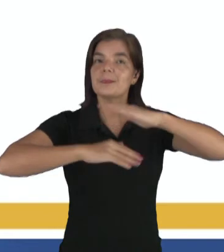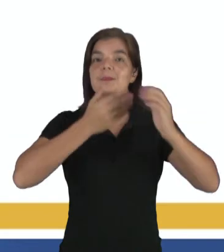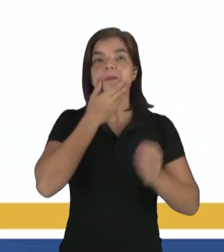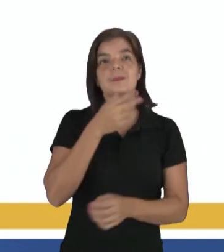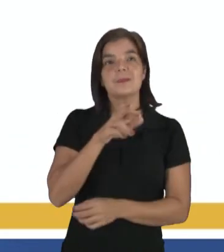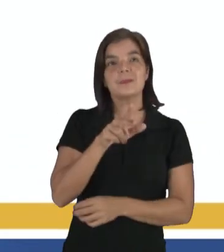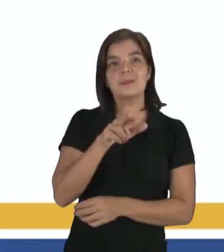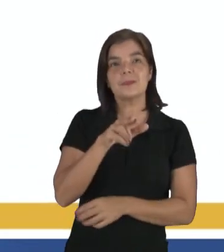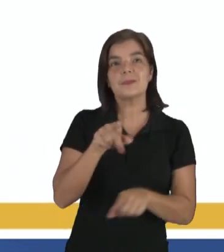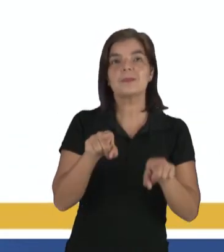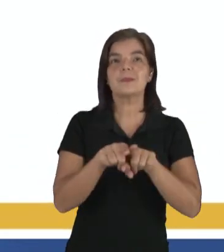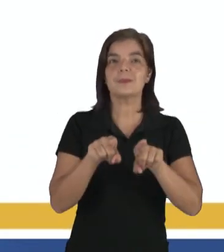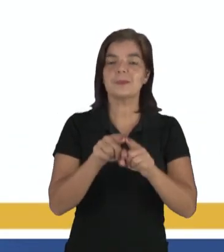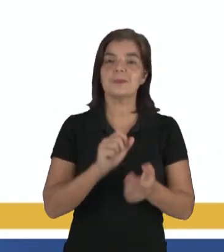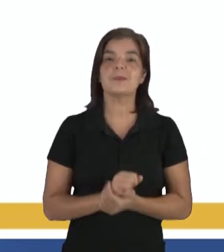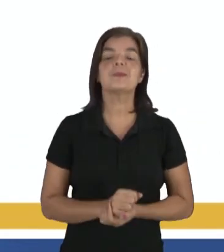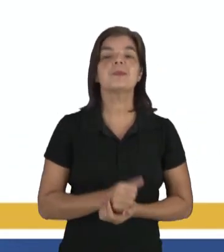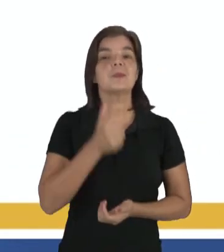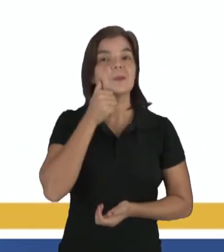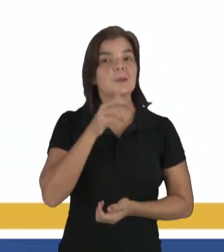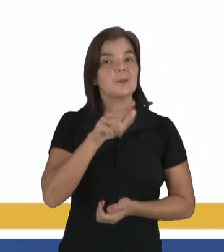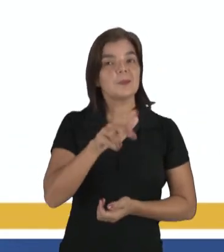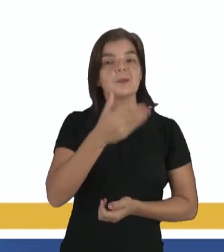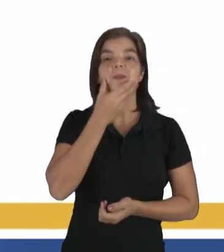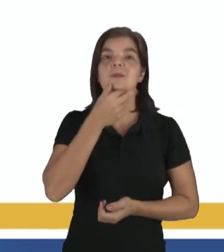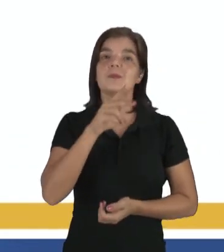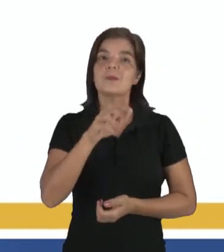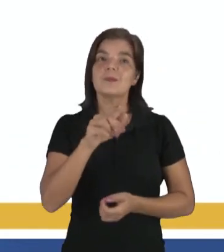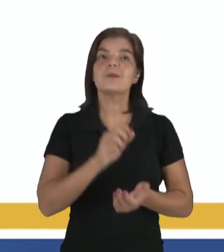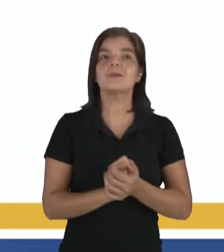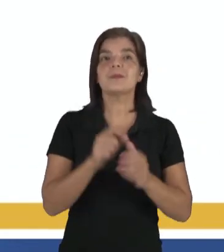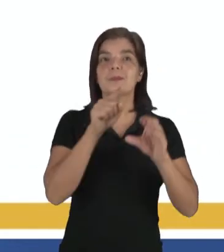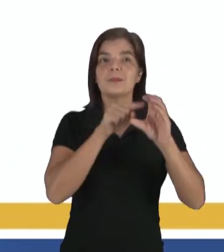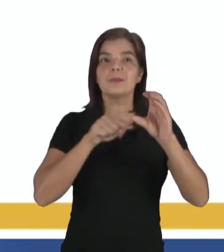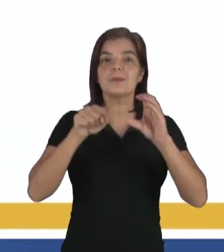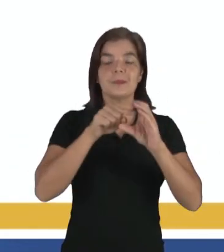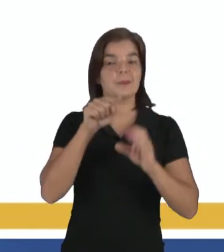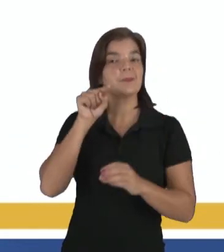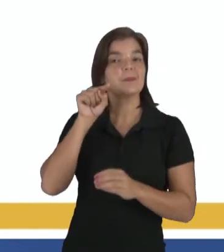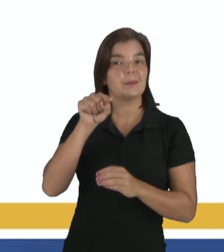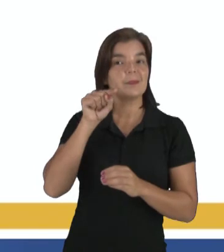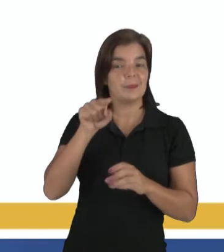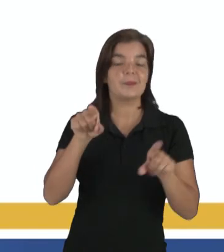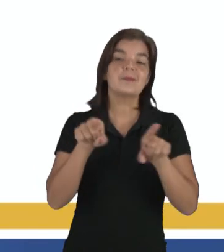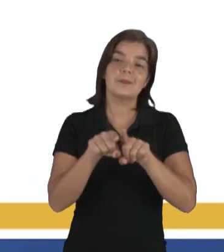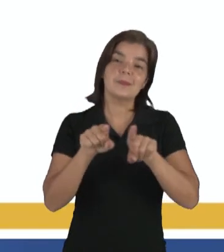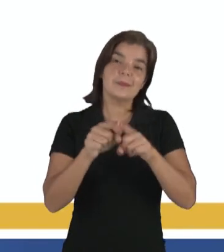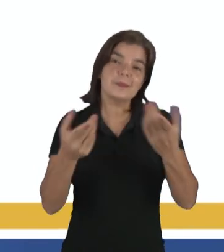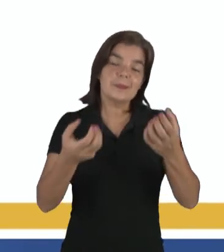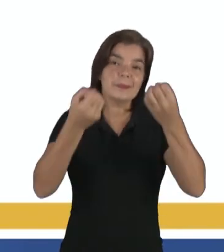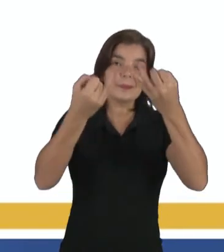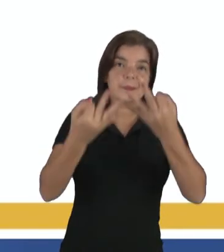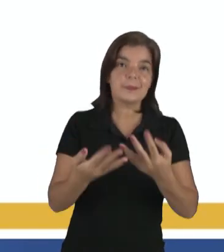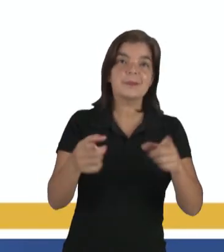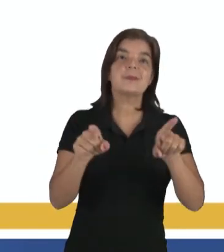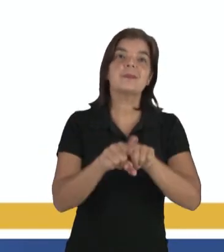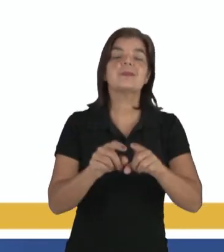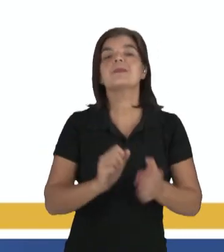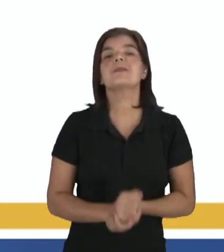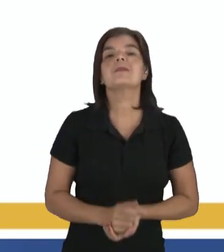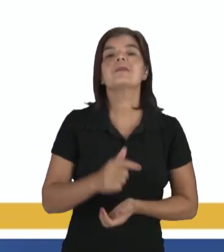os irmãos é o brother Sister e uma bolinha escritorio que é você no caso da família de quem está sendo falado